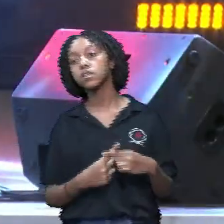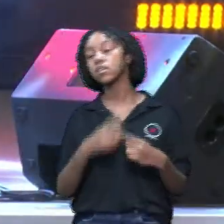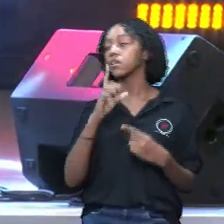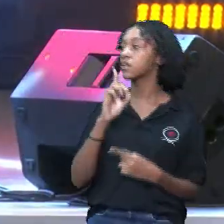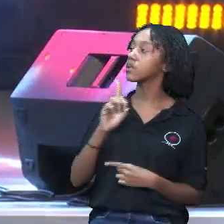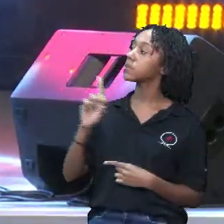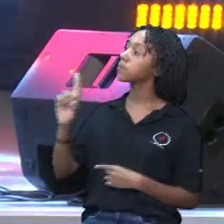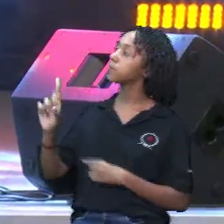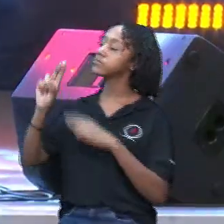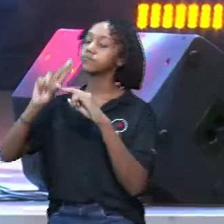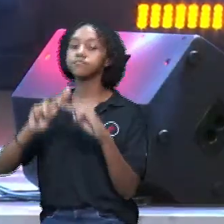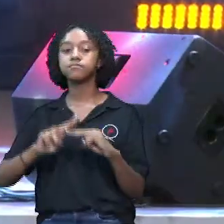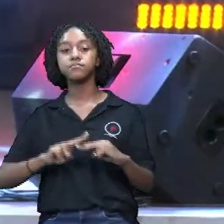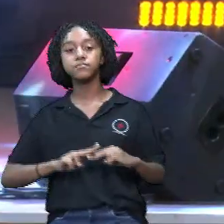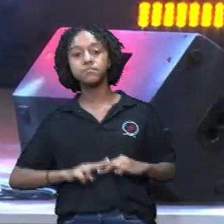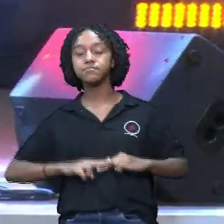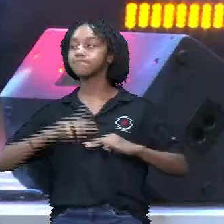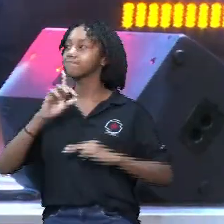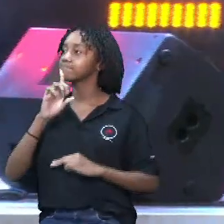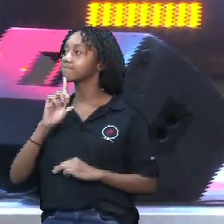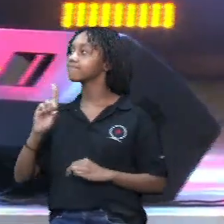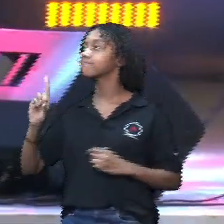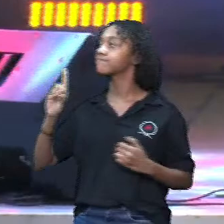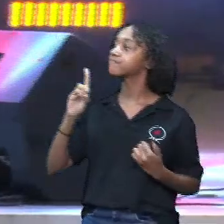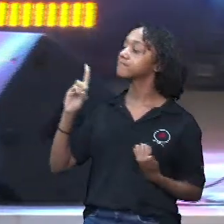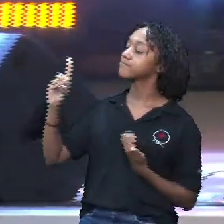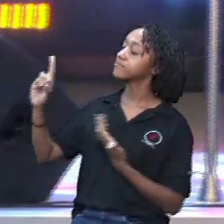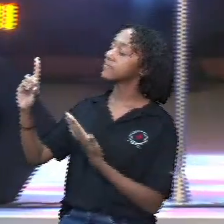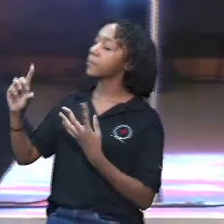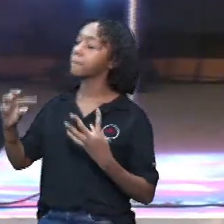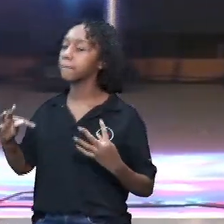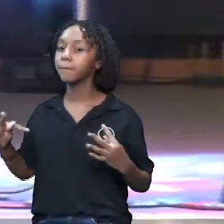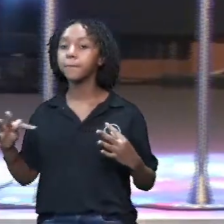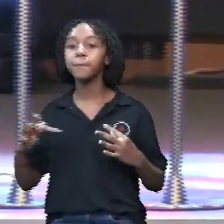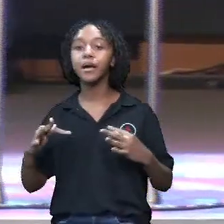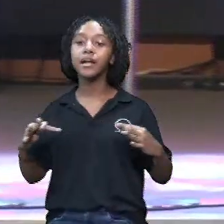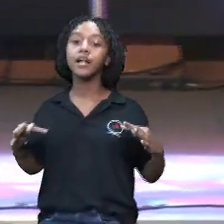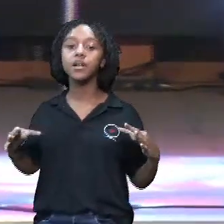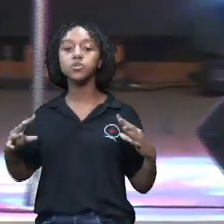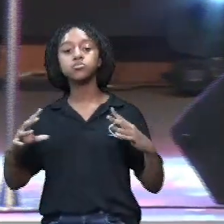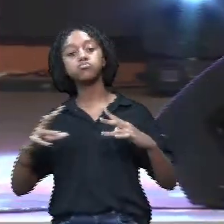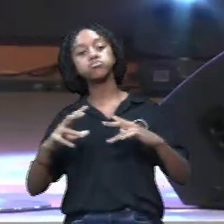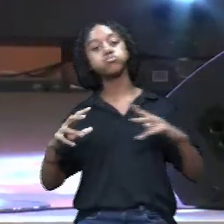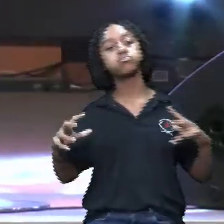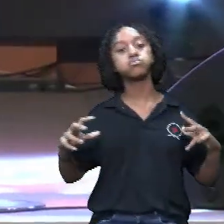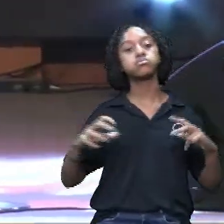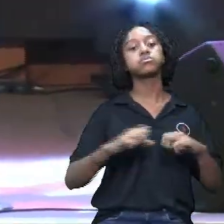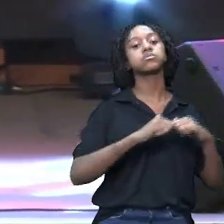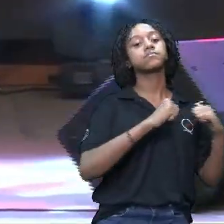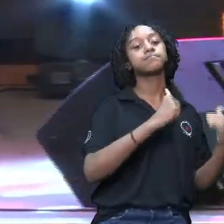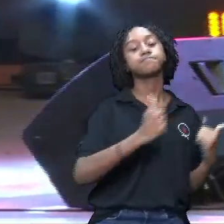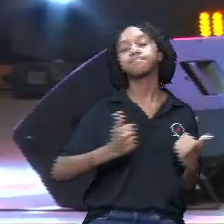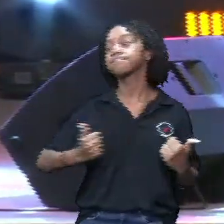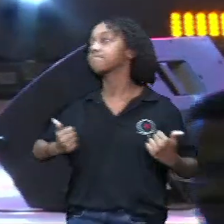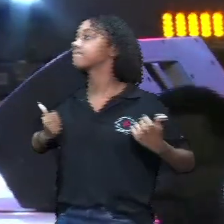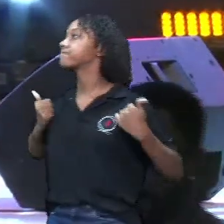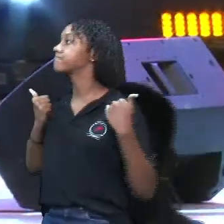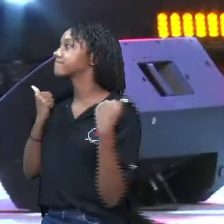Porque dele, por ele, para ele são